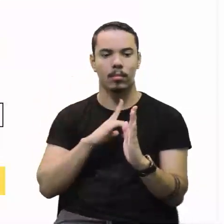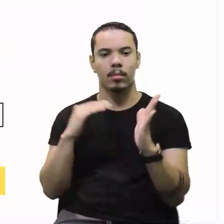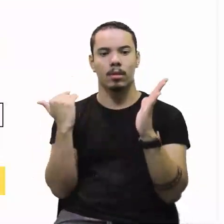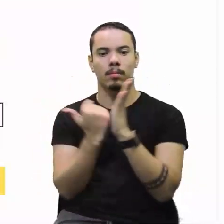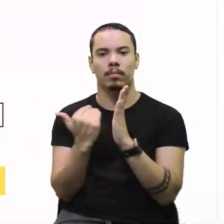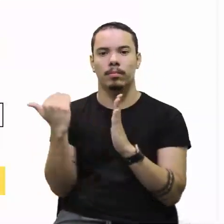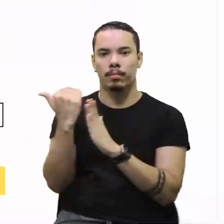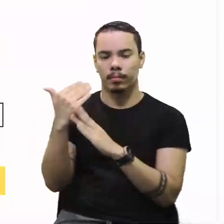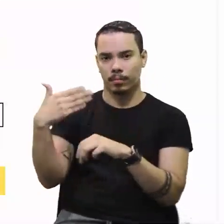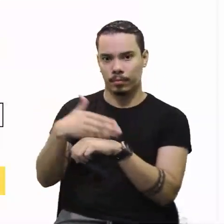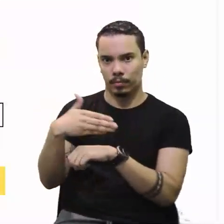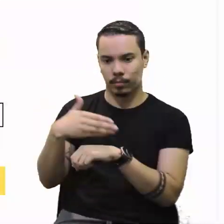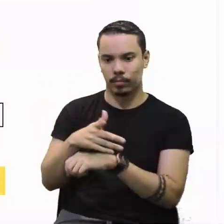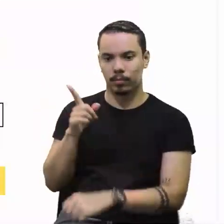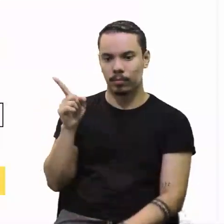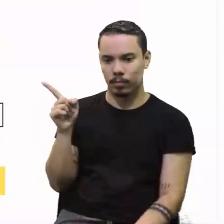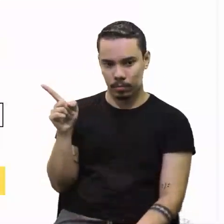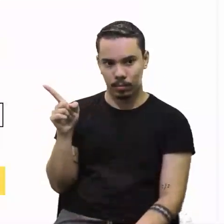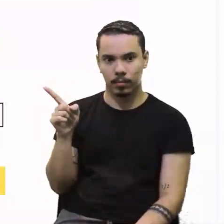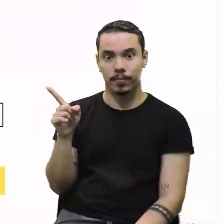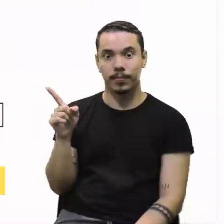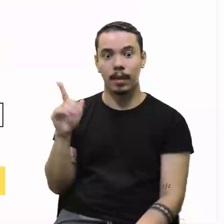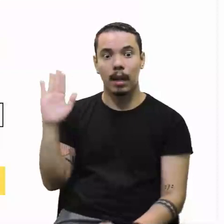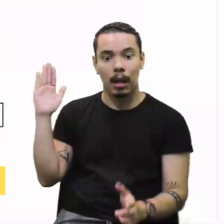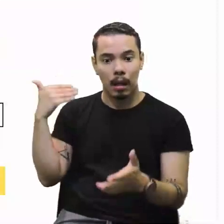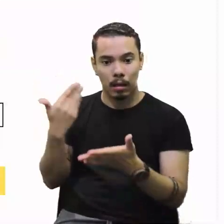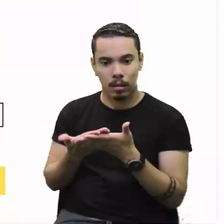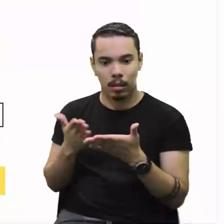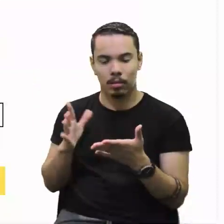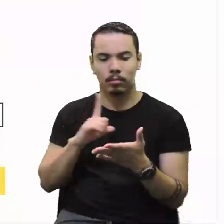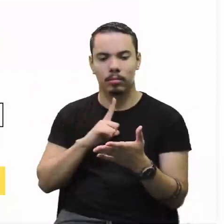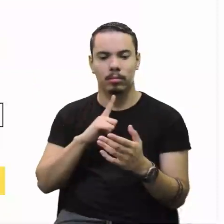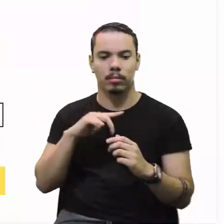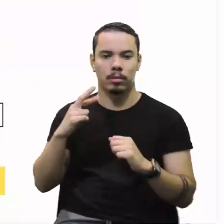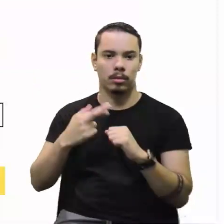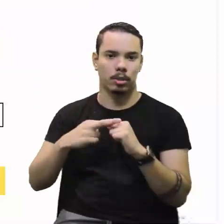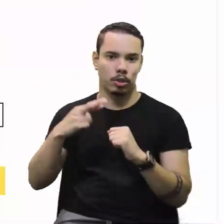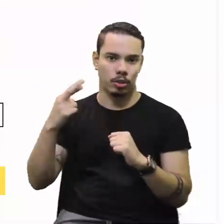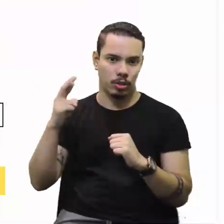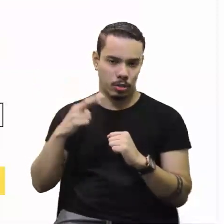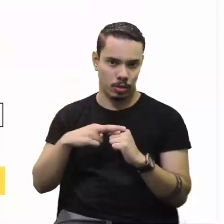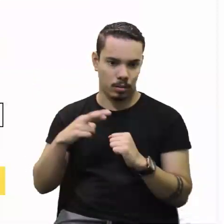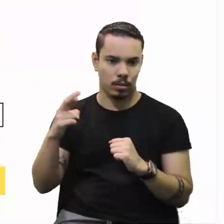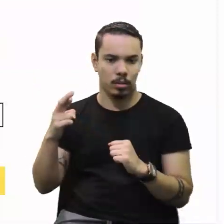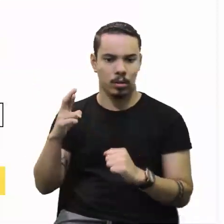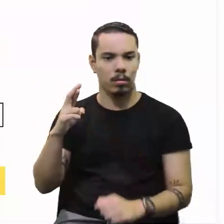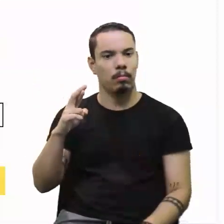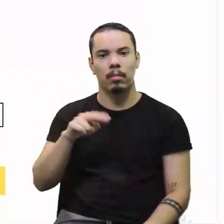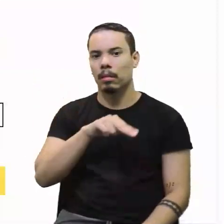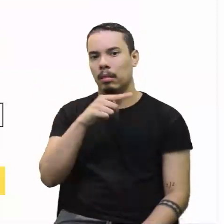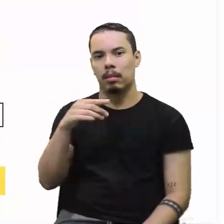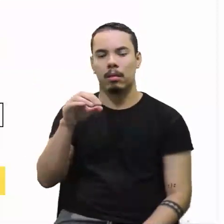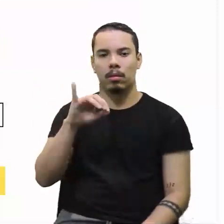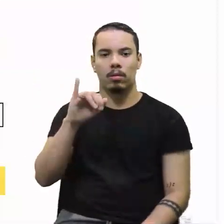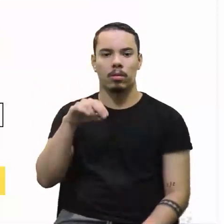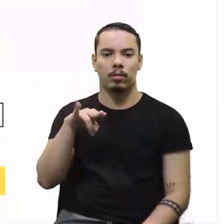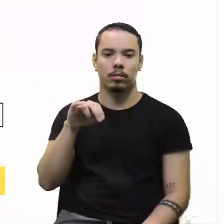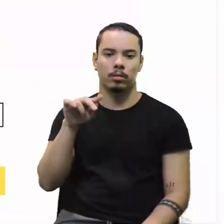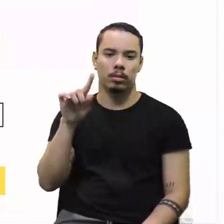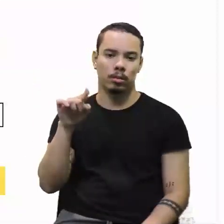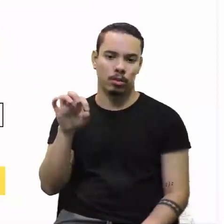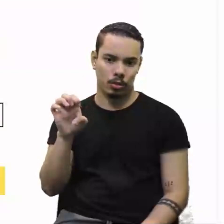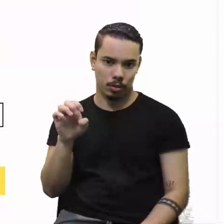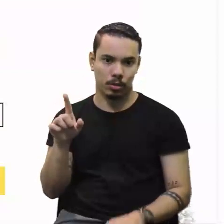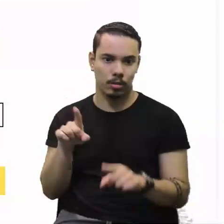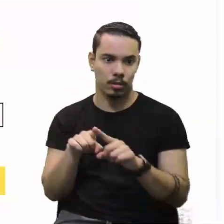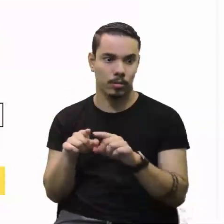a frequência. Né? E até aqui nós temos a radiação não ionizante e para cá a